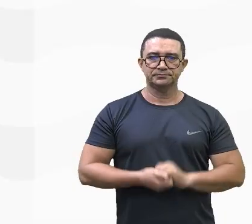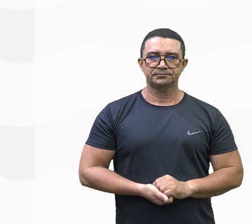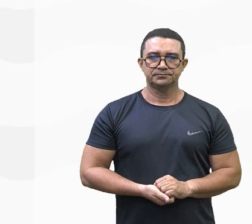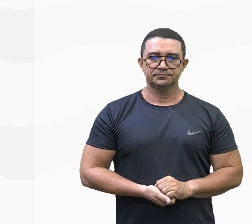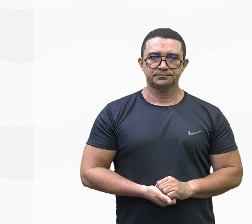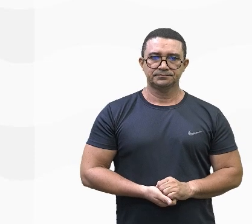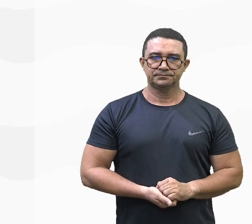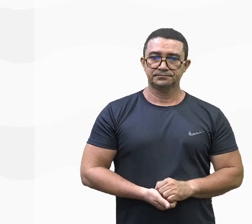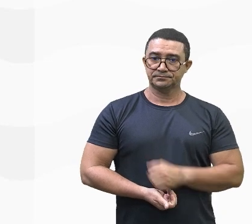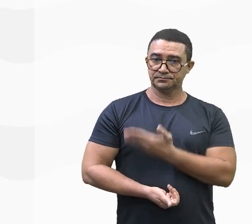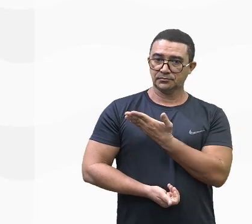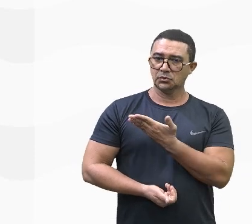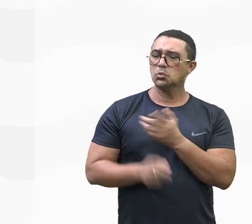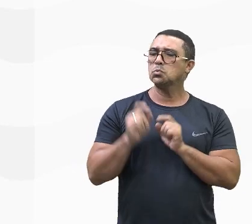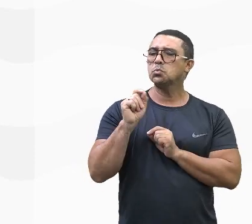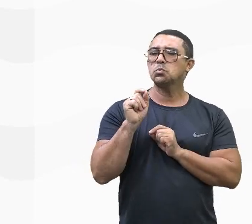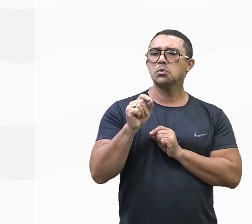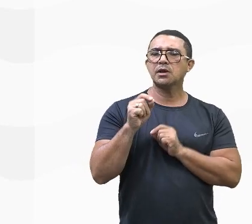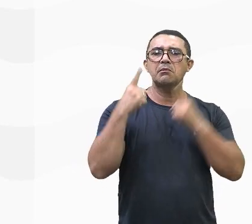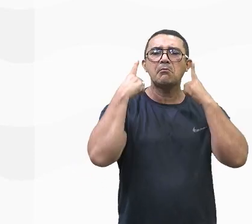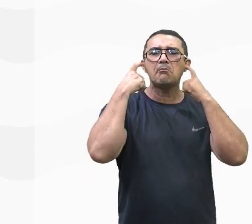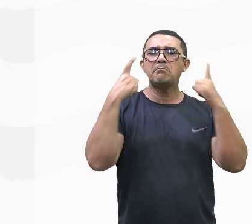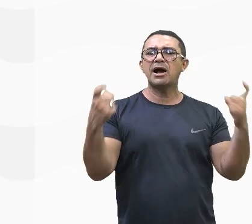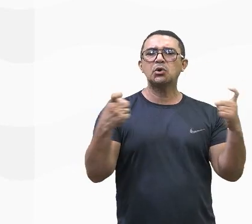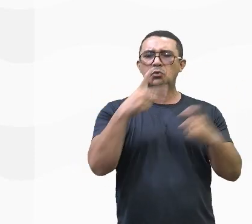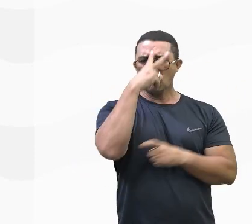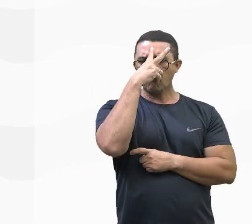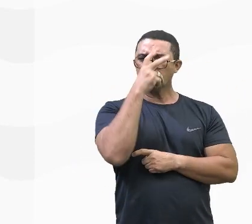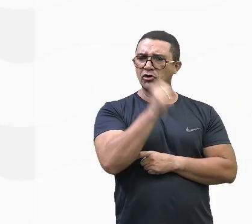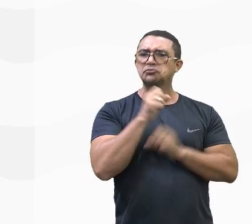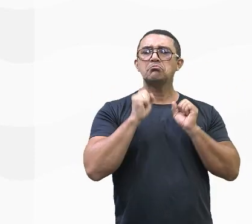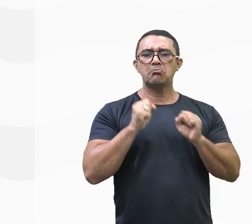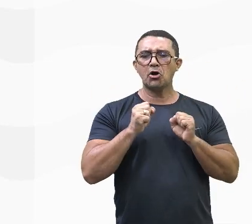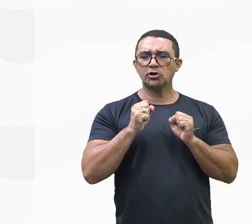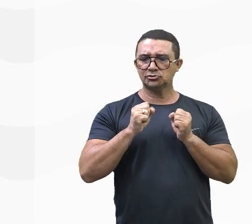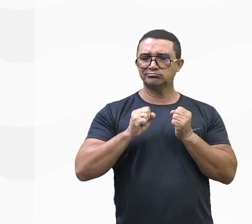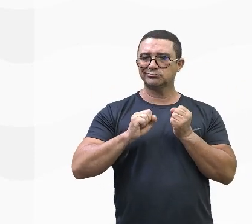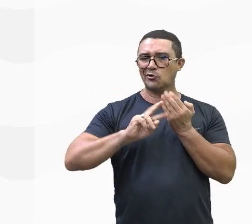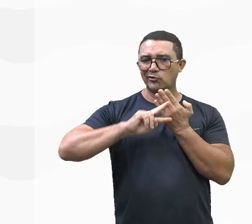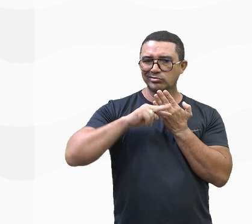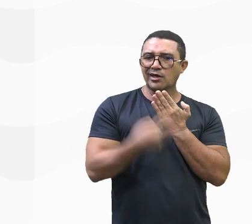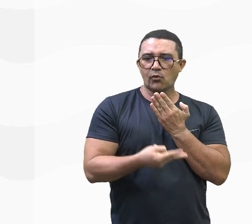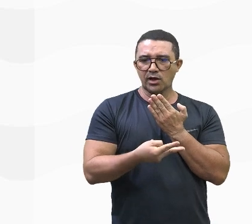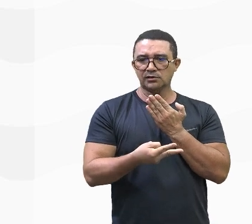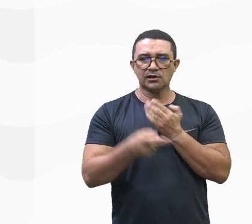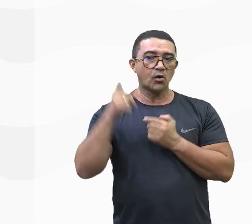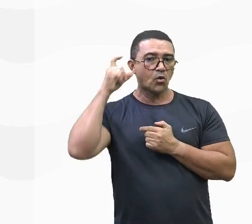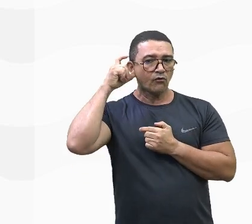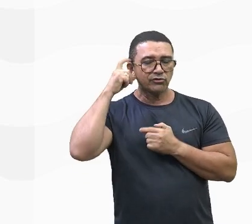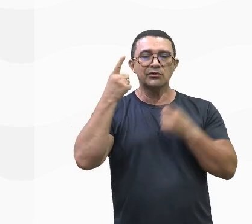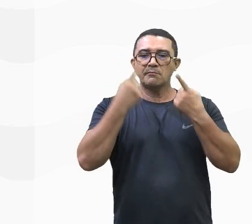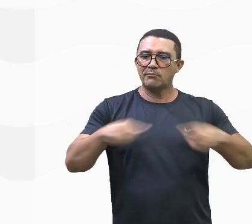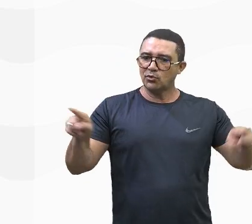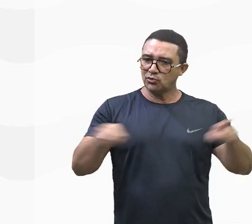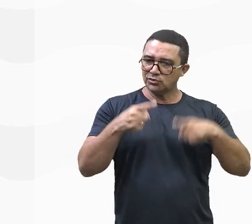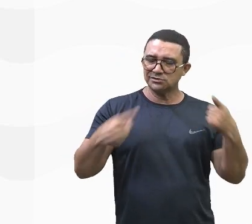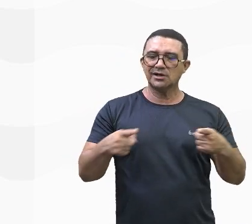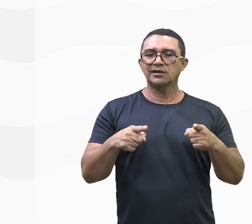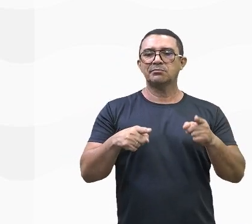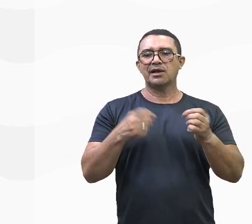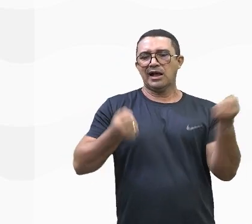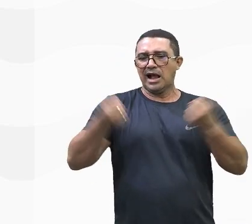texto. O que o barulho em excesso pode causar à audição humana? Música muito alta,